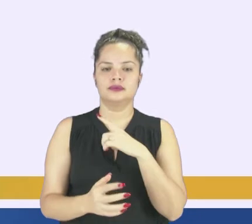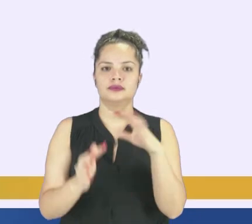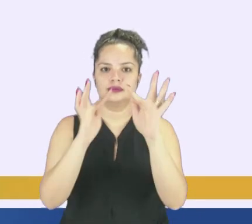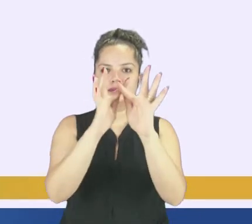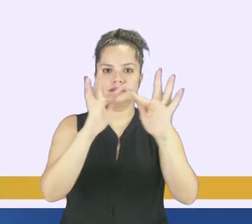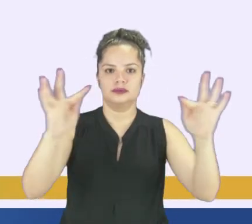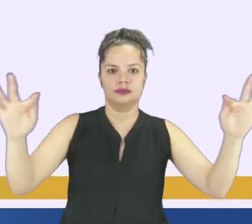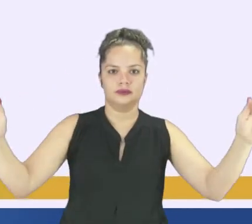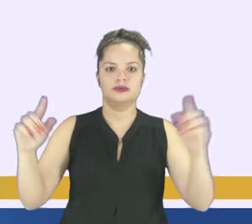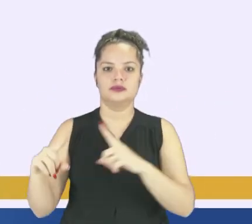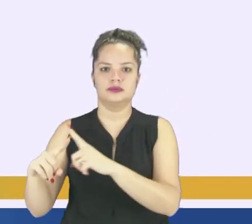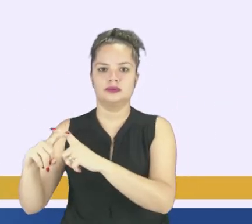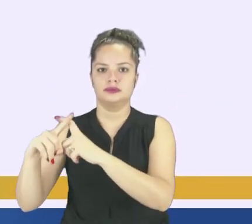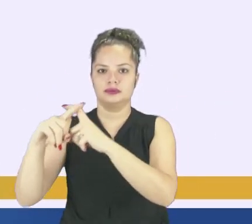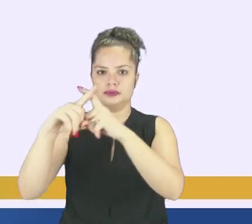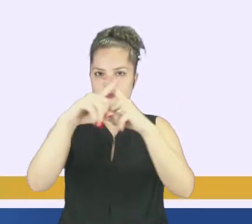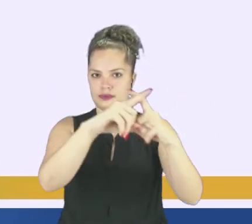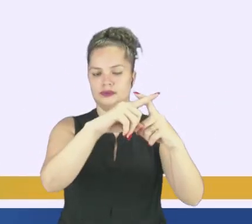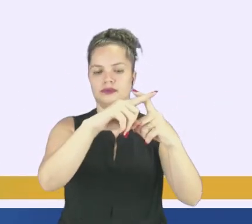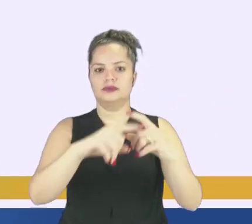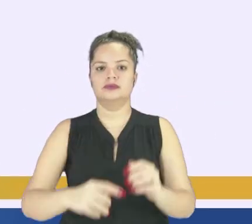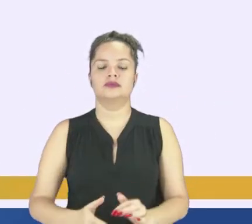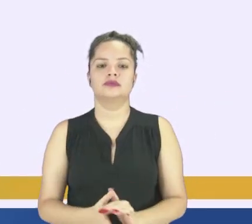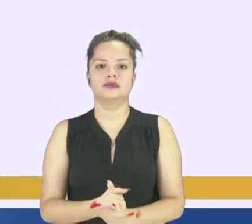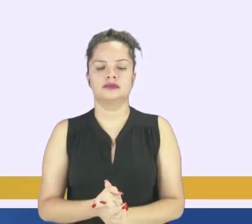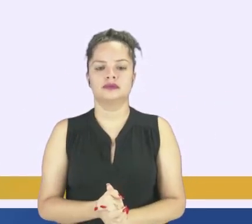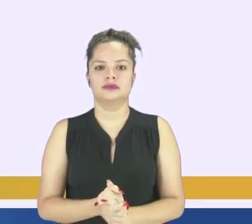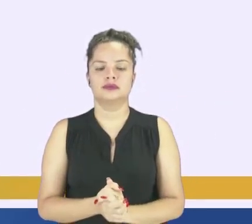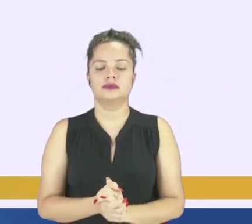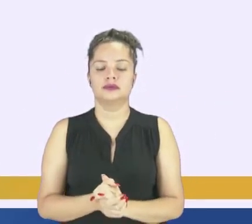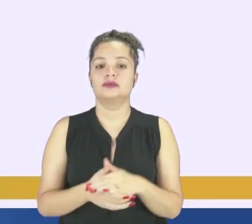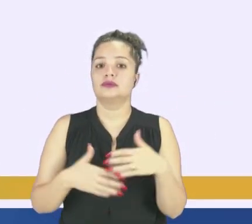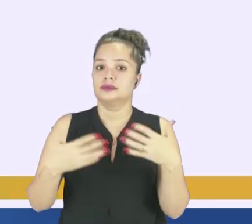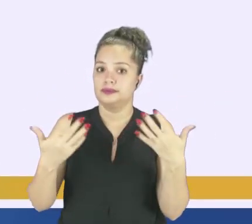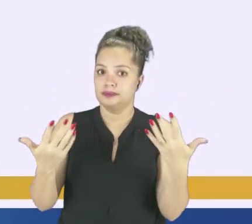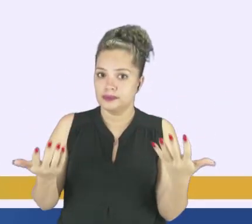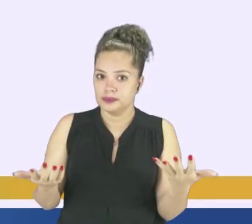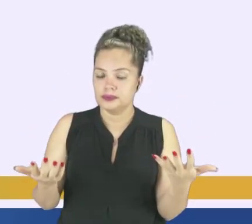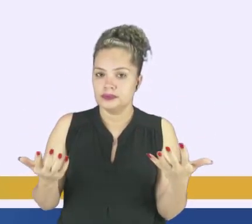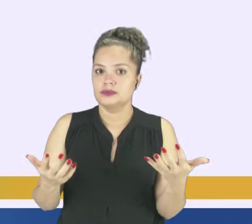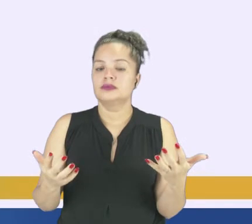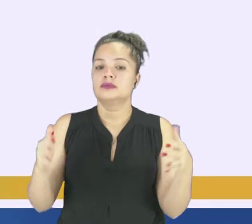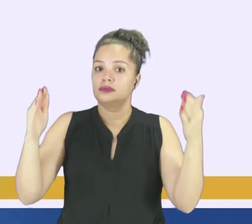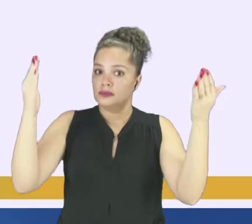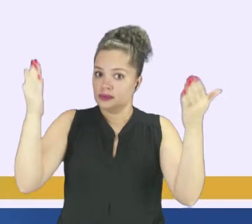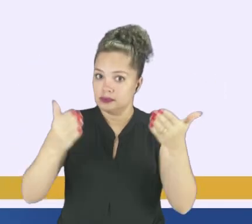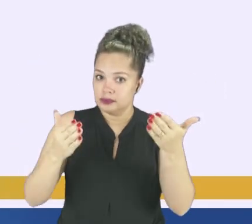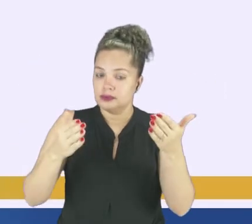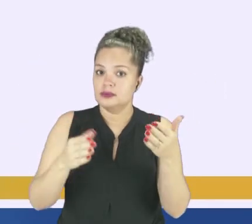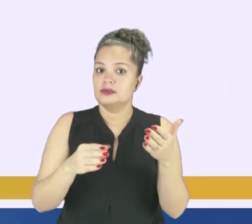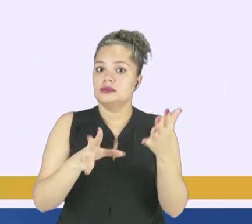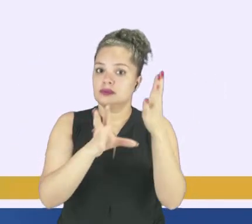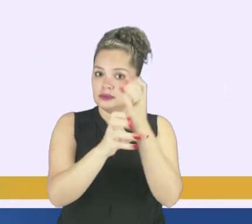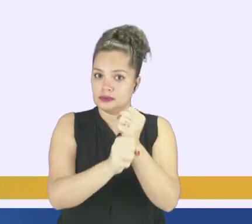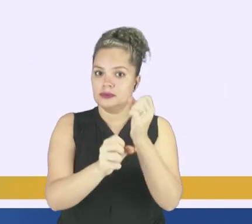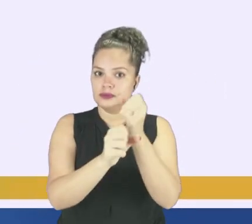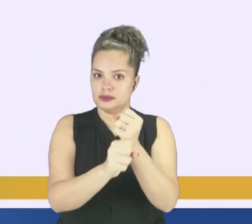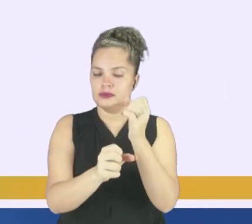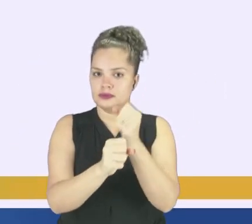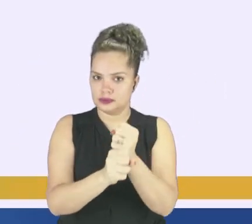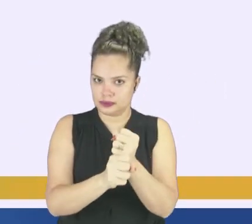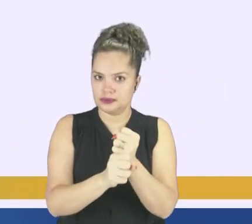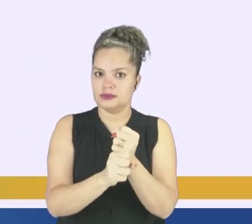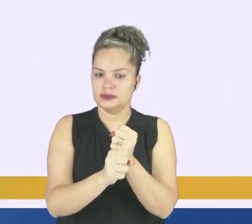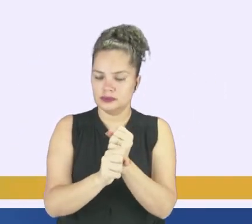a d de x mais e. Bem, gente, aí nós vamos agora fazer